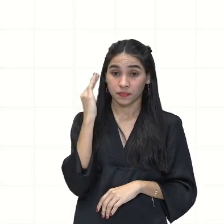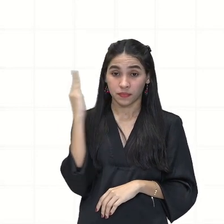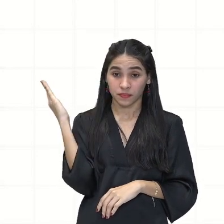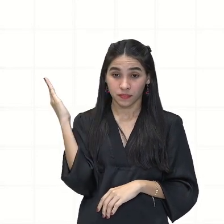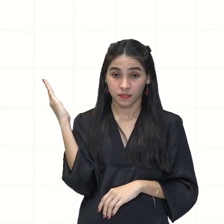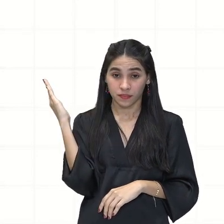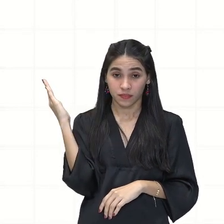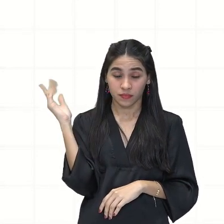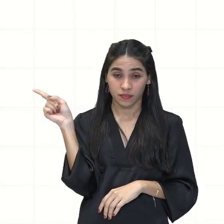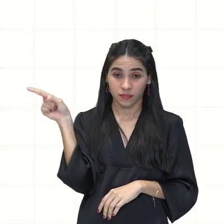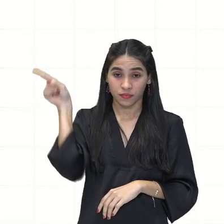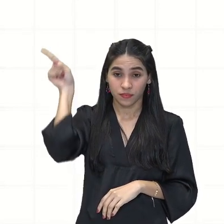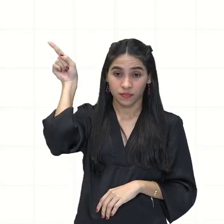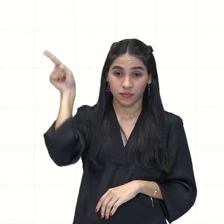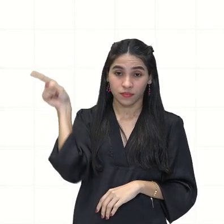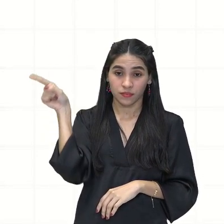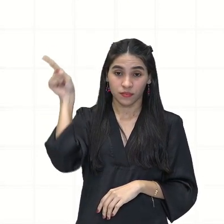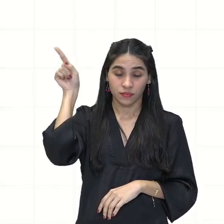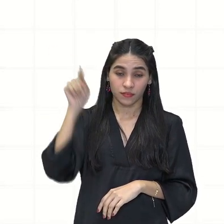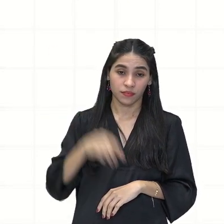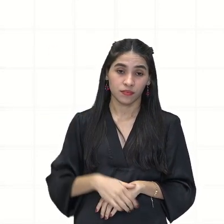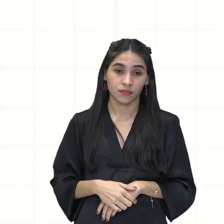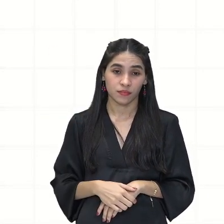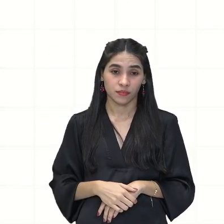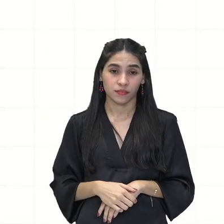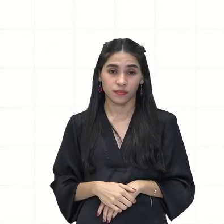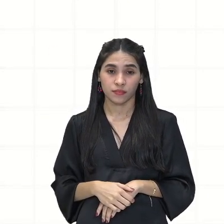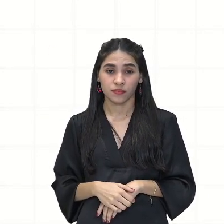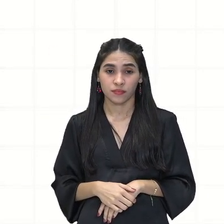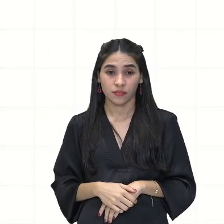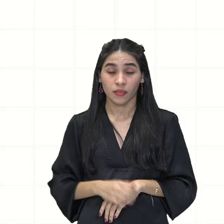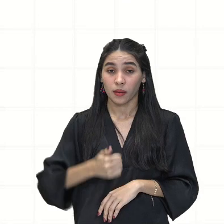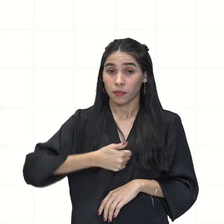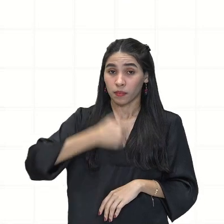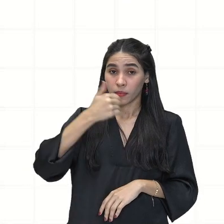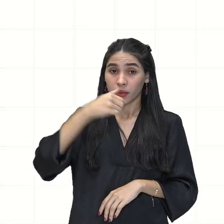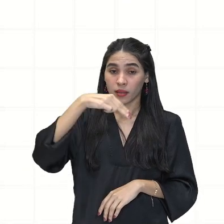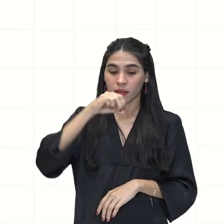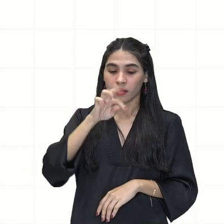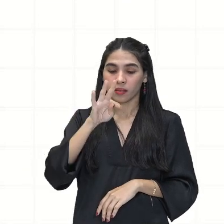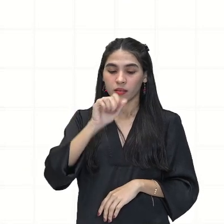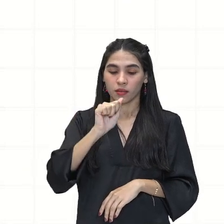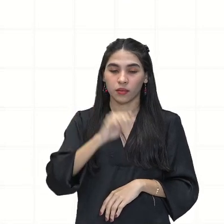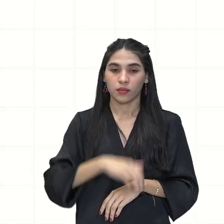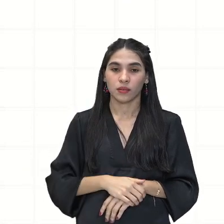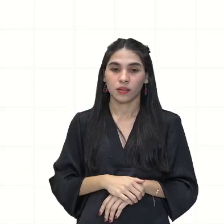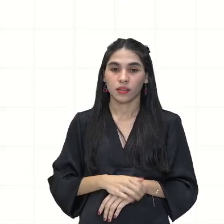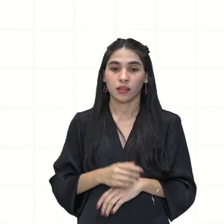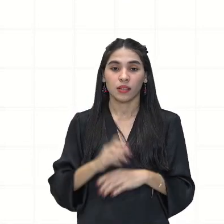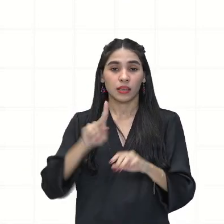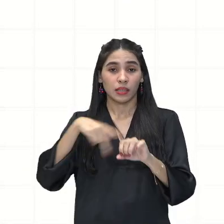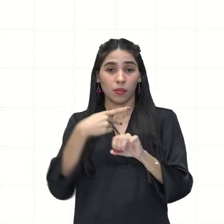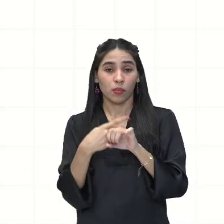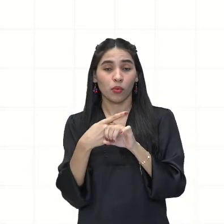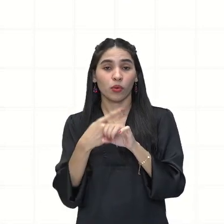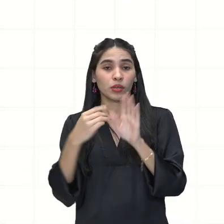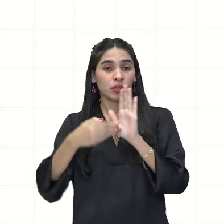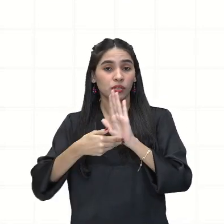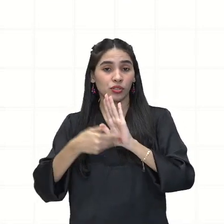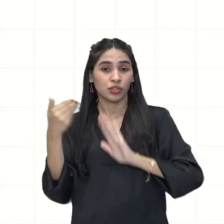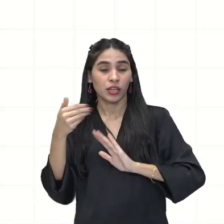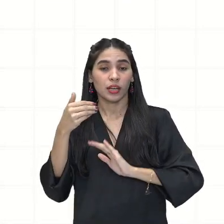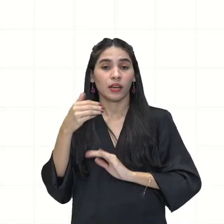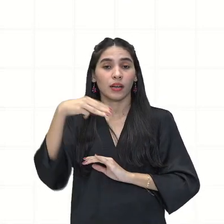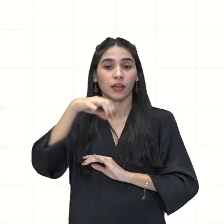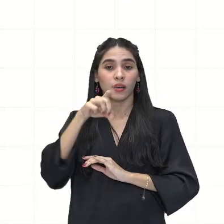aqui neste quadro, ó, vamos pegar a primeira nota, ó, e subtrair de quem? Da média.